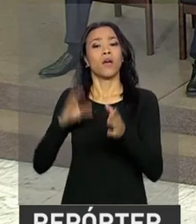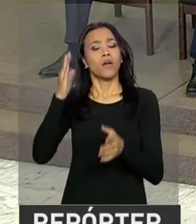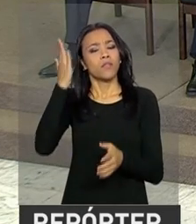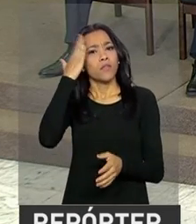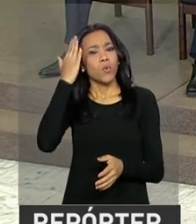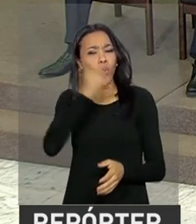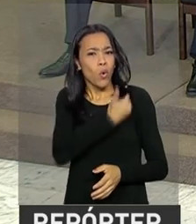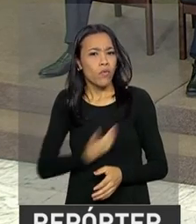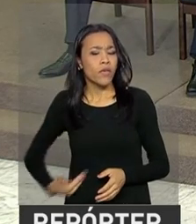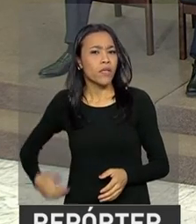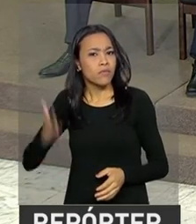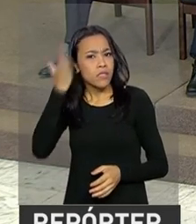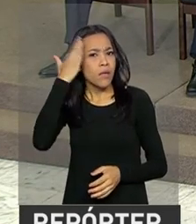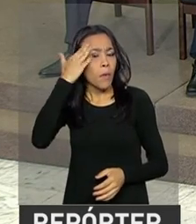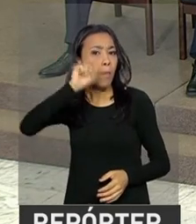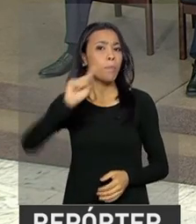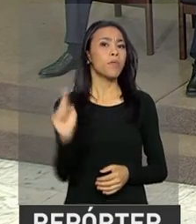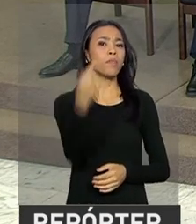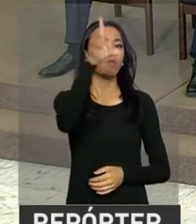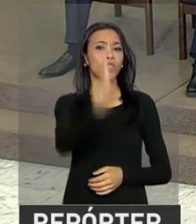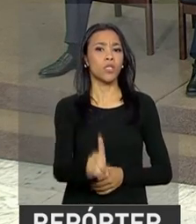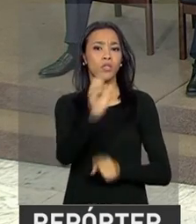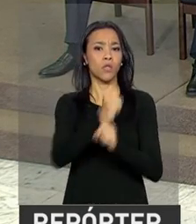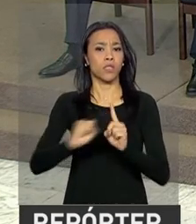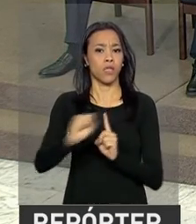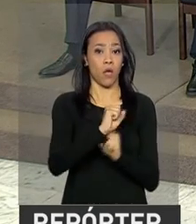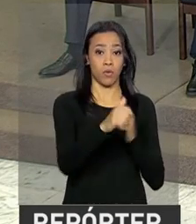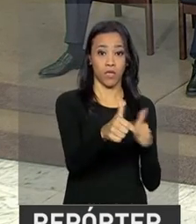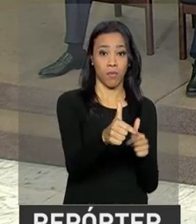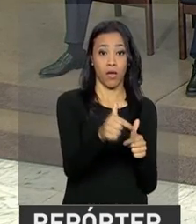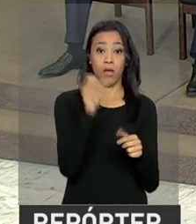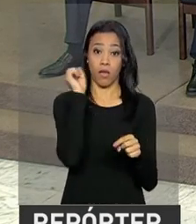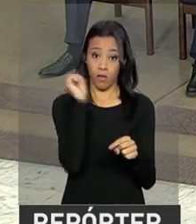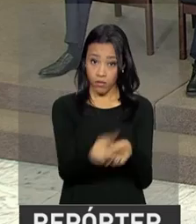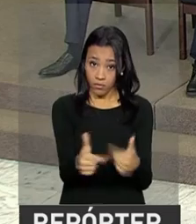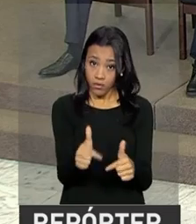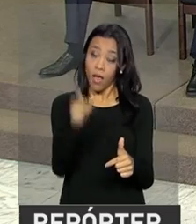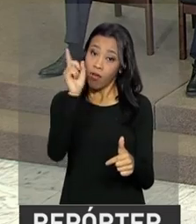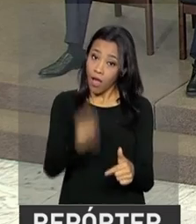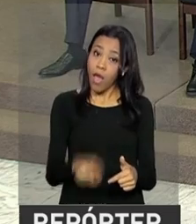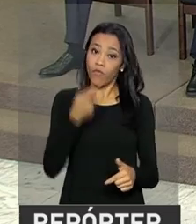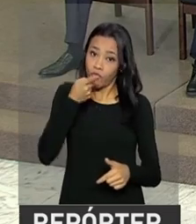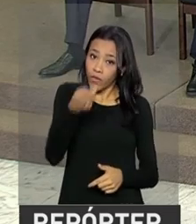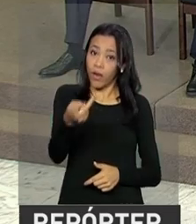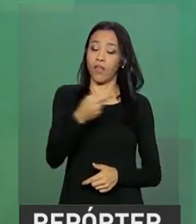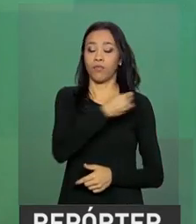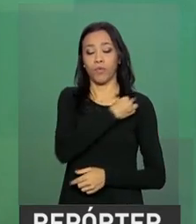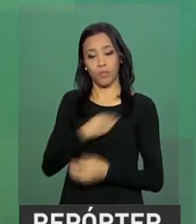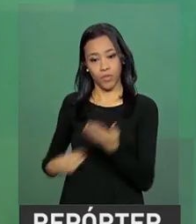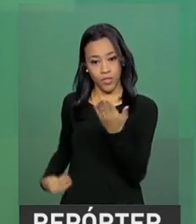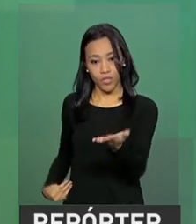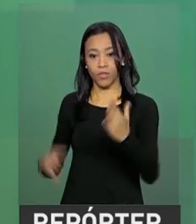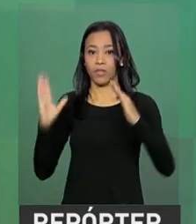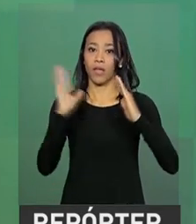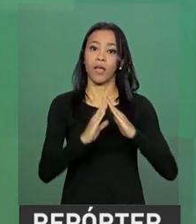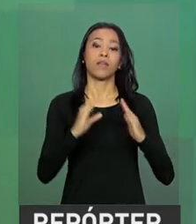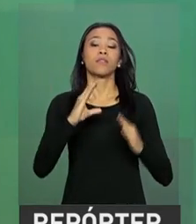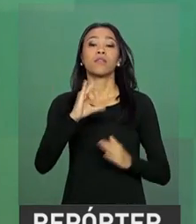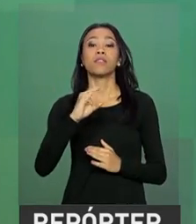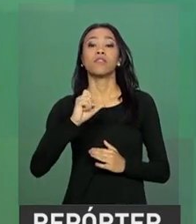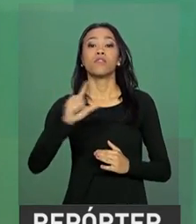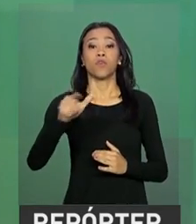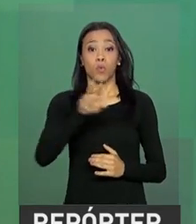o primeiro direito social é ao trabalho e ao emprego foi reafirmado pelo ministro da Casa Civil segundo Eliseu